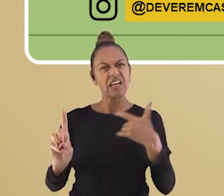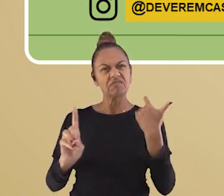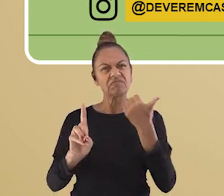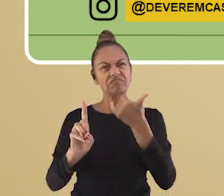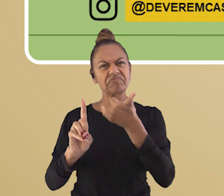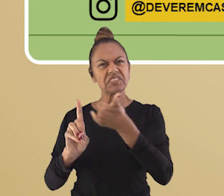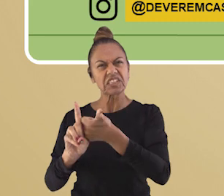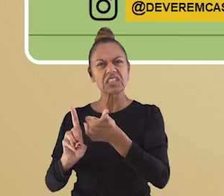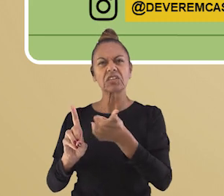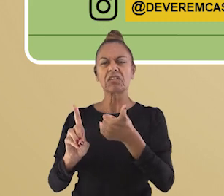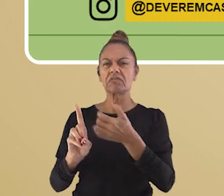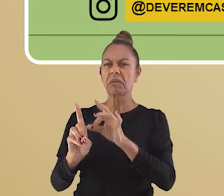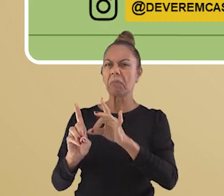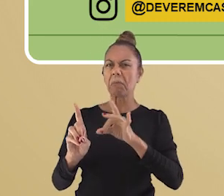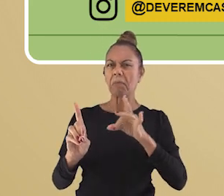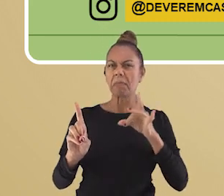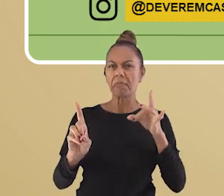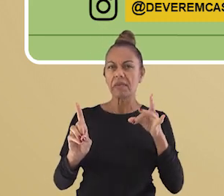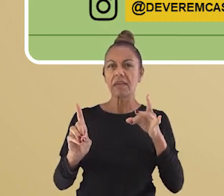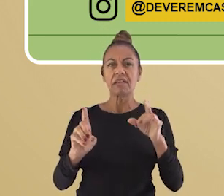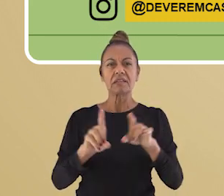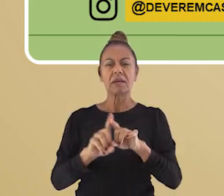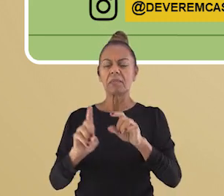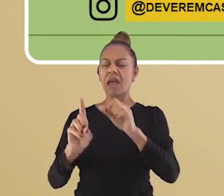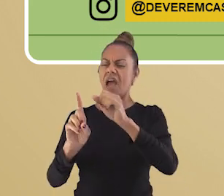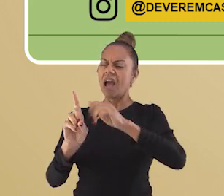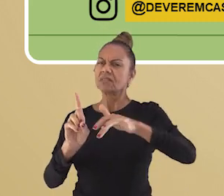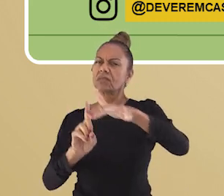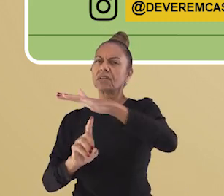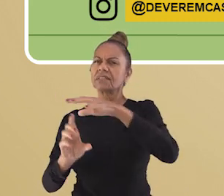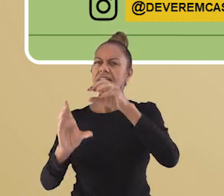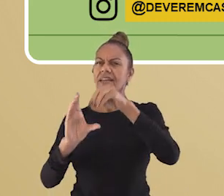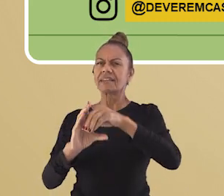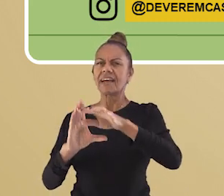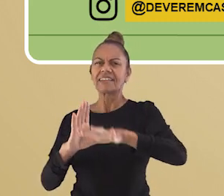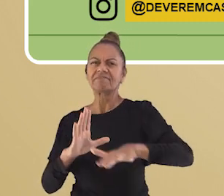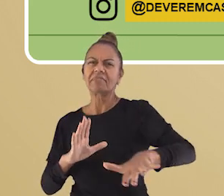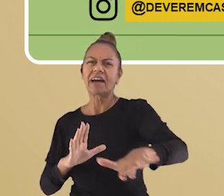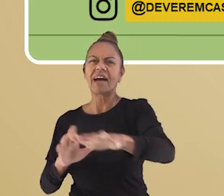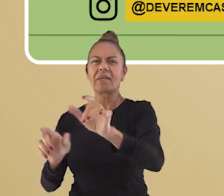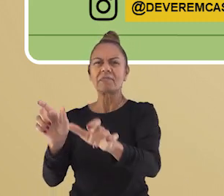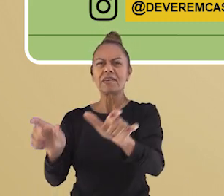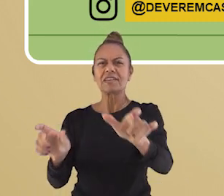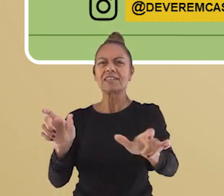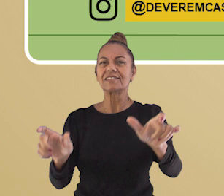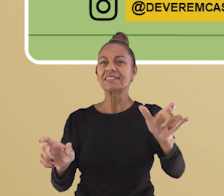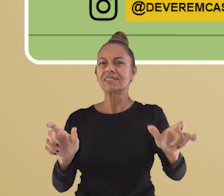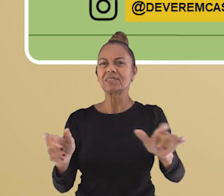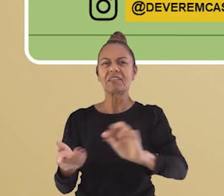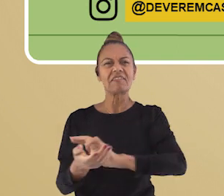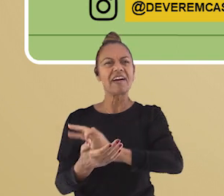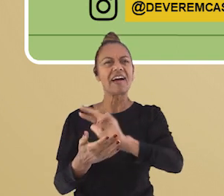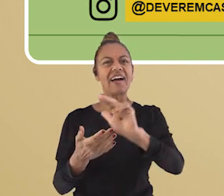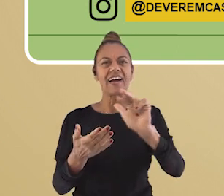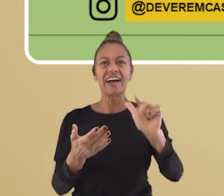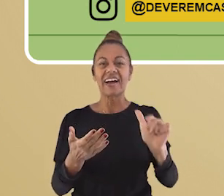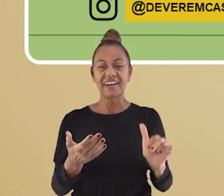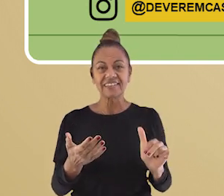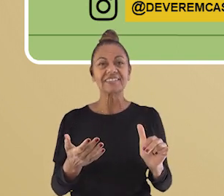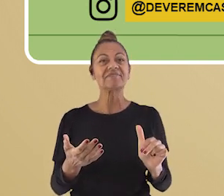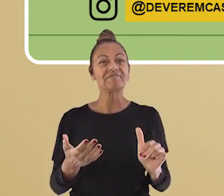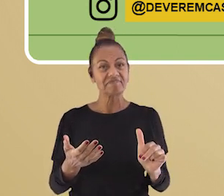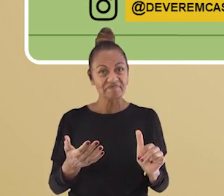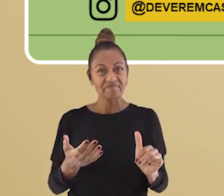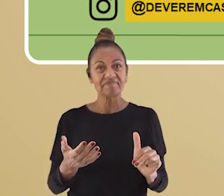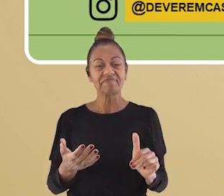a sociedade é plural e possui diversas características e identidades. Podemos ver também